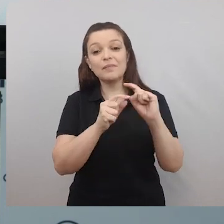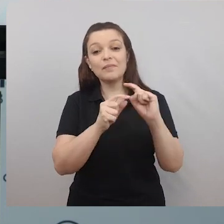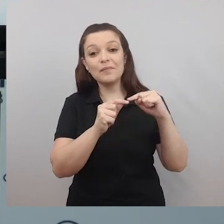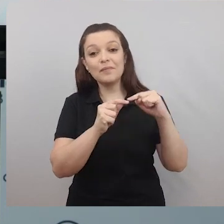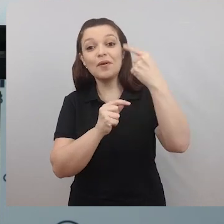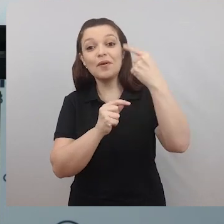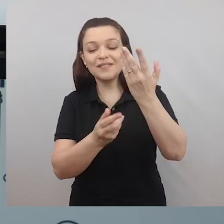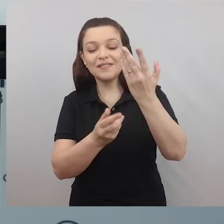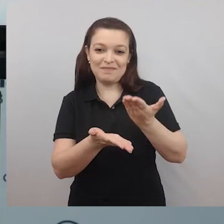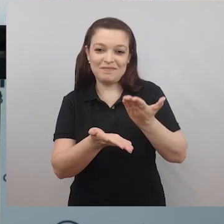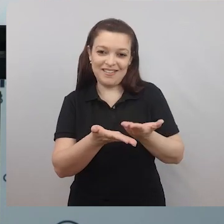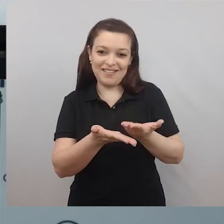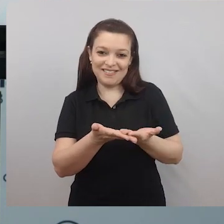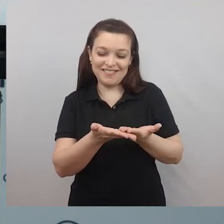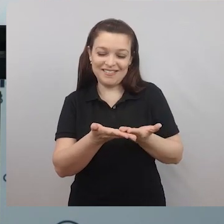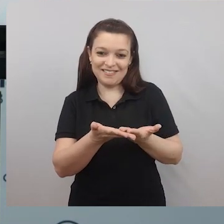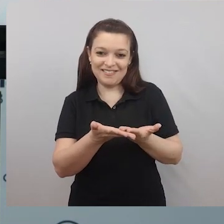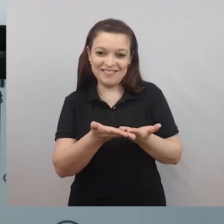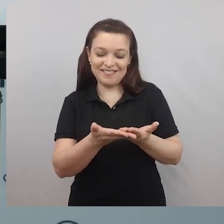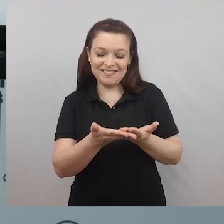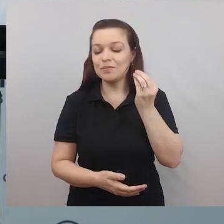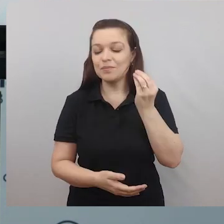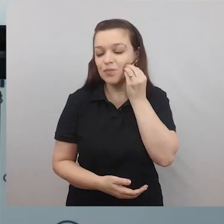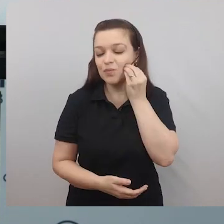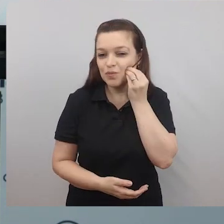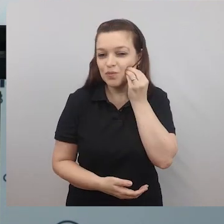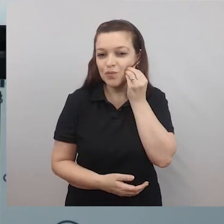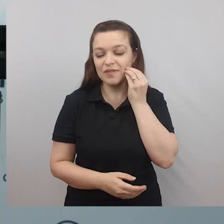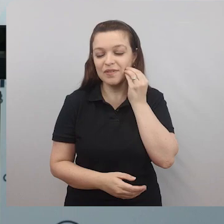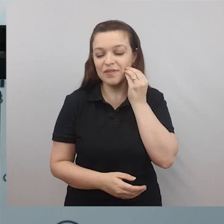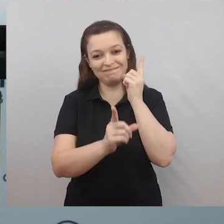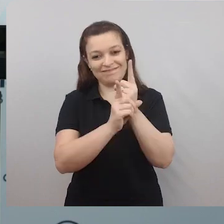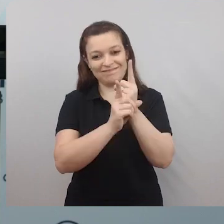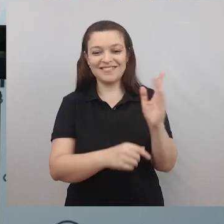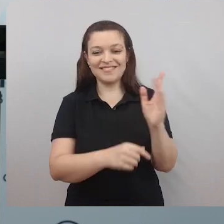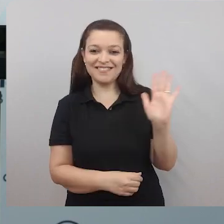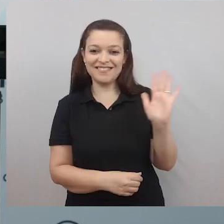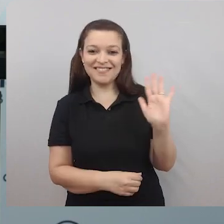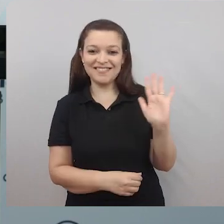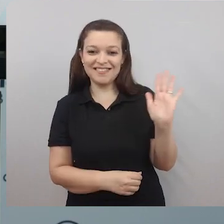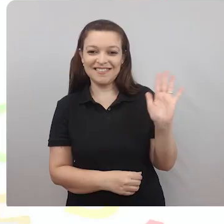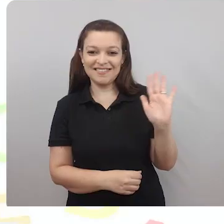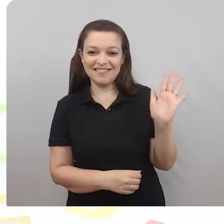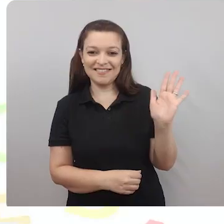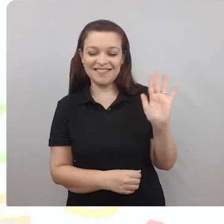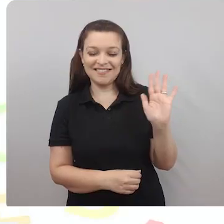na nossa próxima aula. Um beijo e até. Tchau!